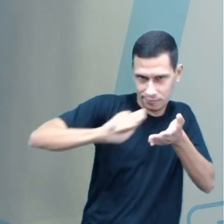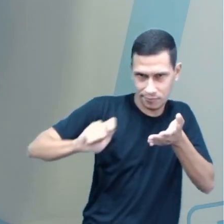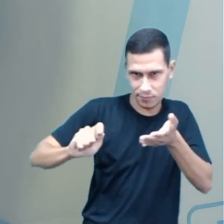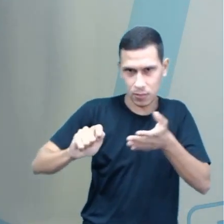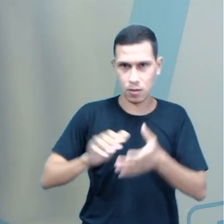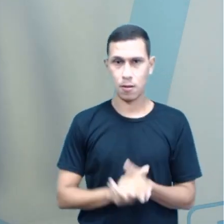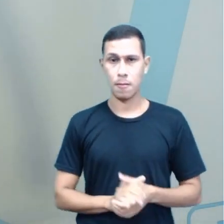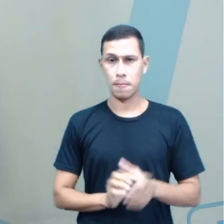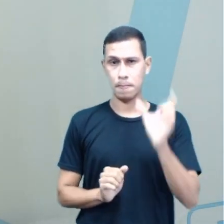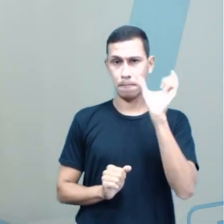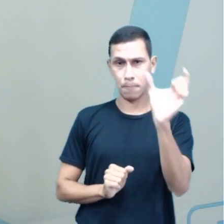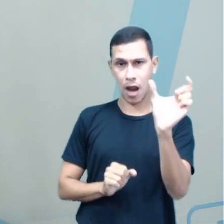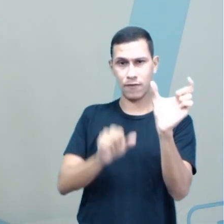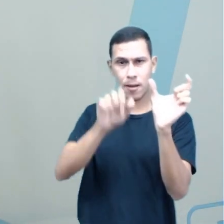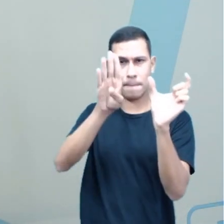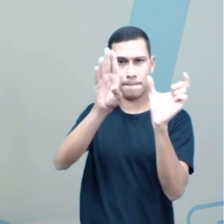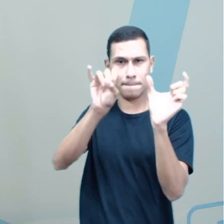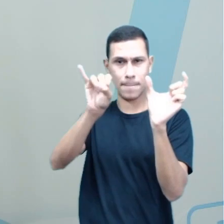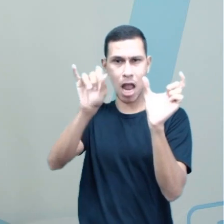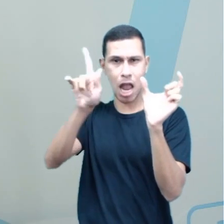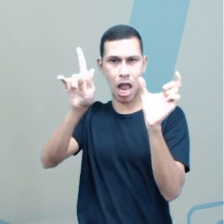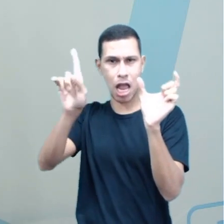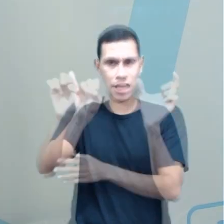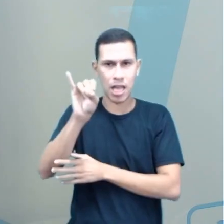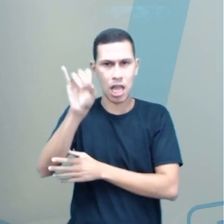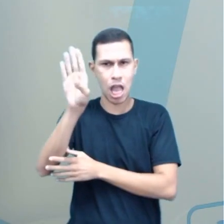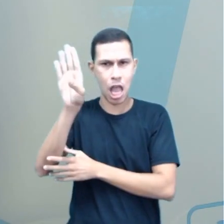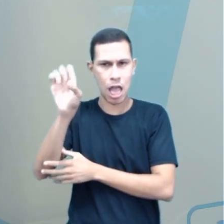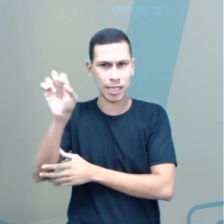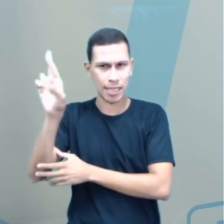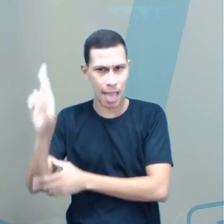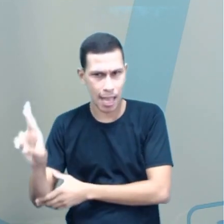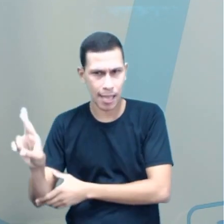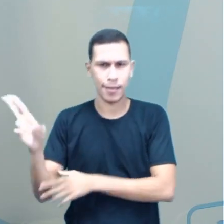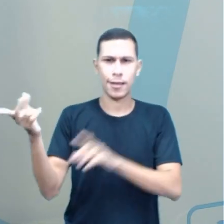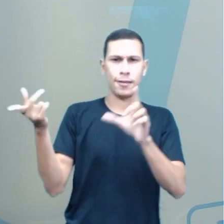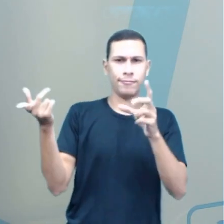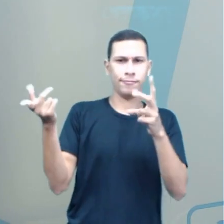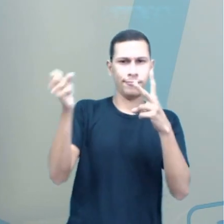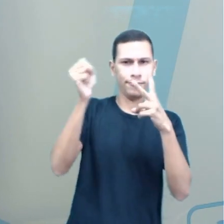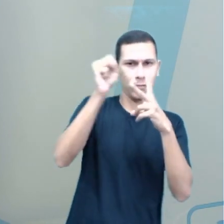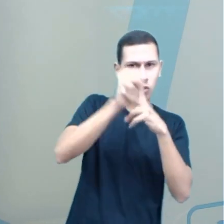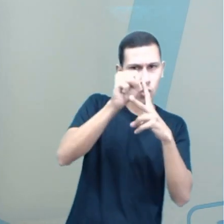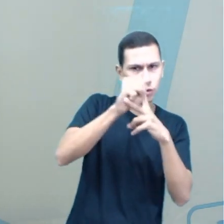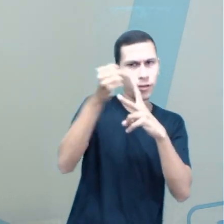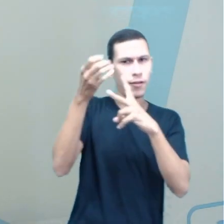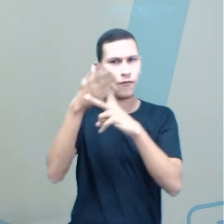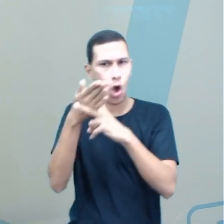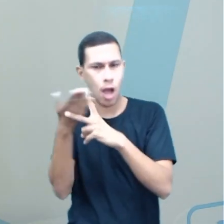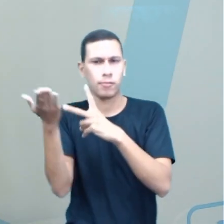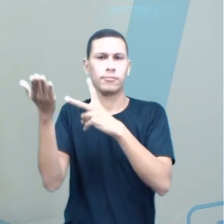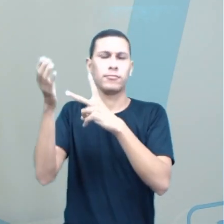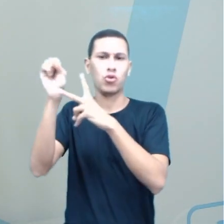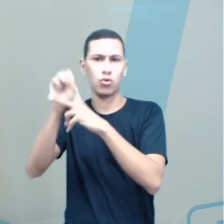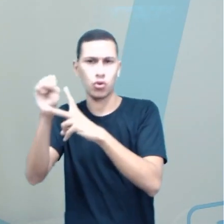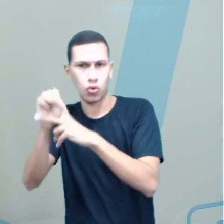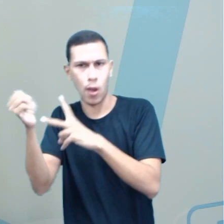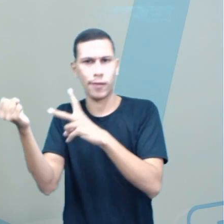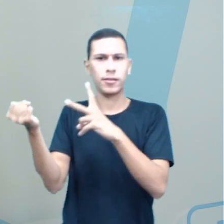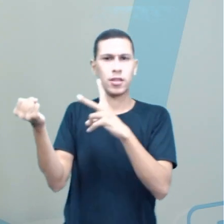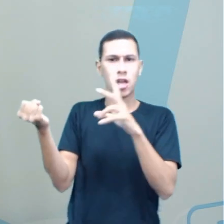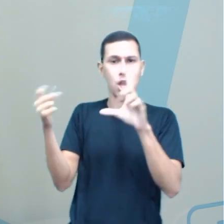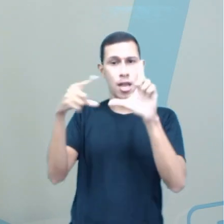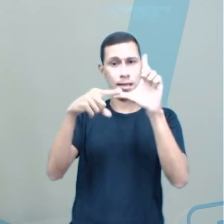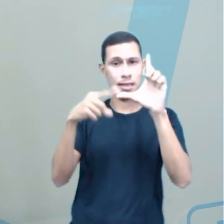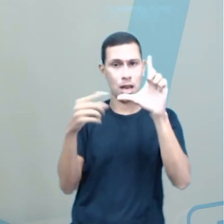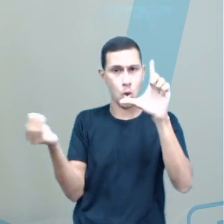a palavra big, ela acaba em consoante, vogal, consoante. Qual é a regra que a gente vai usar? Acabou em consoante, vogal, consoante, dobramos a